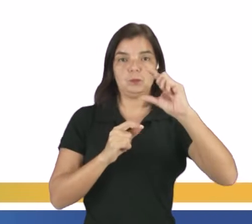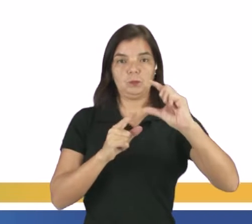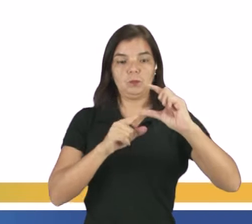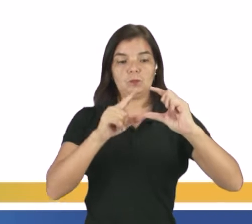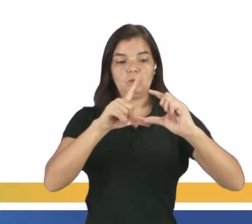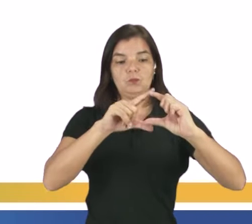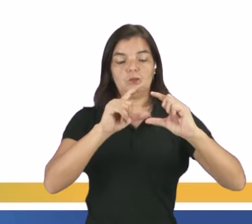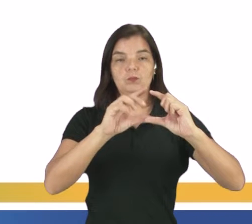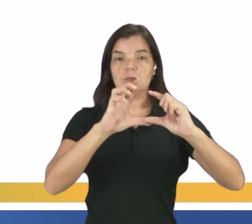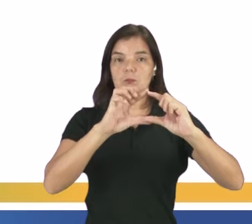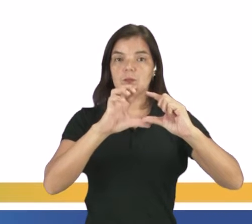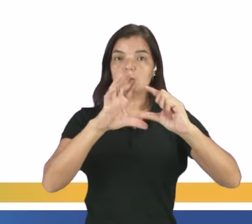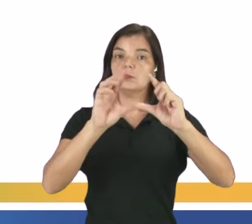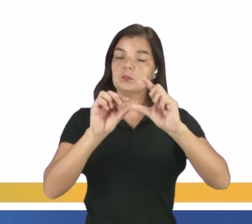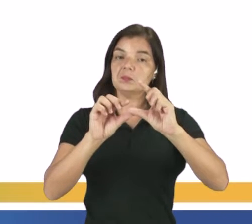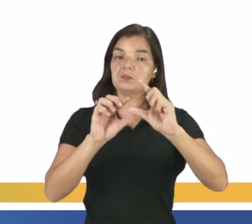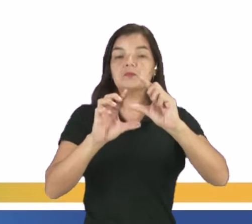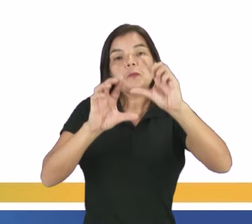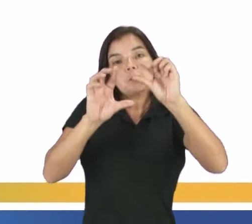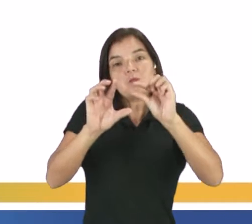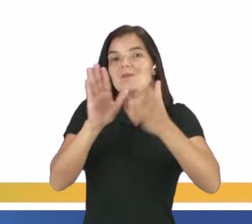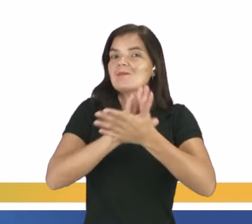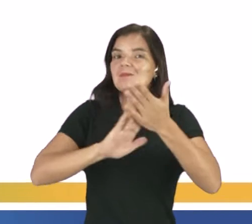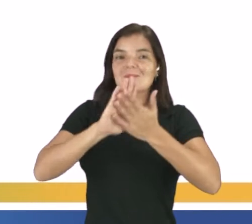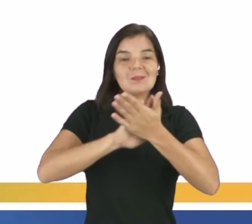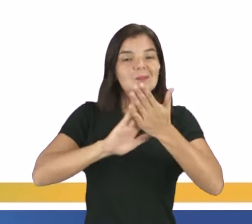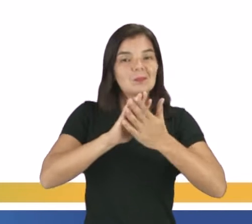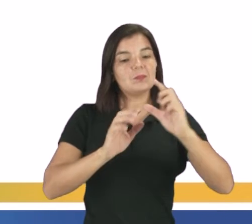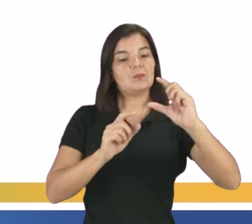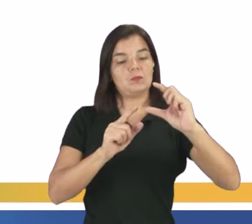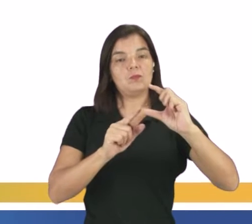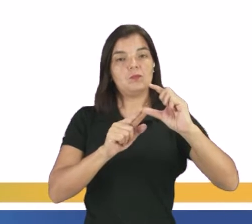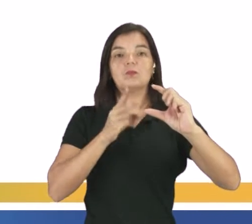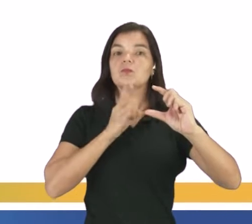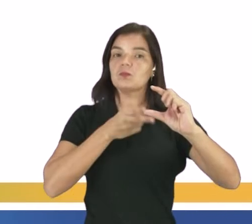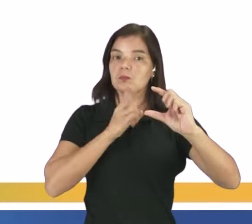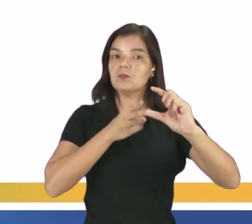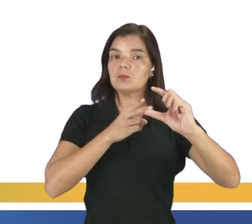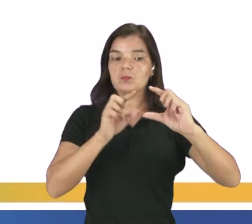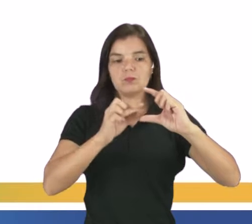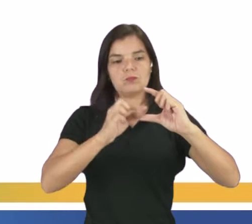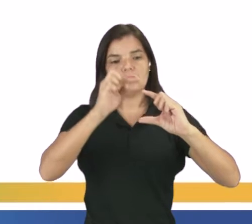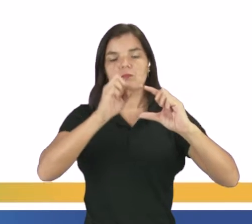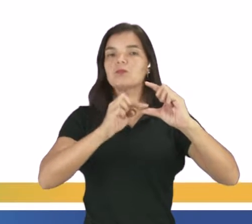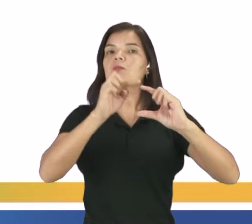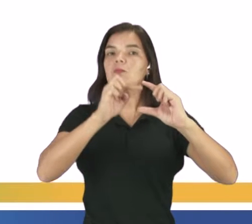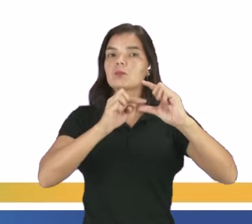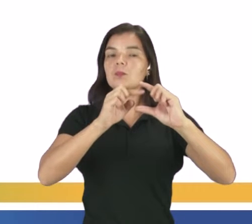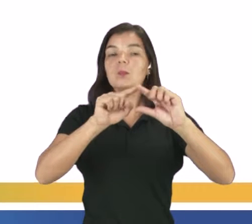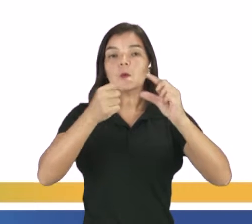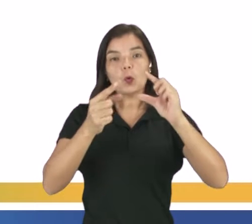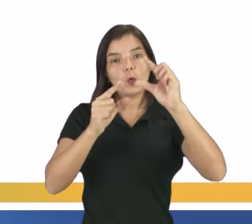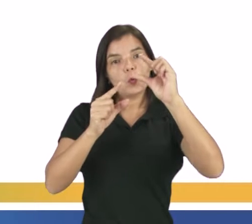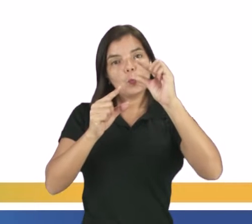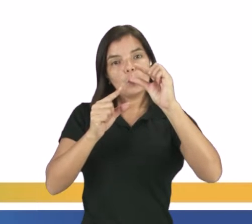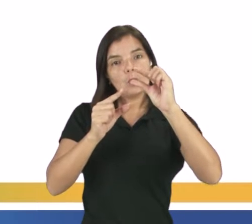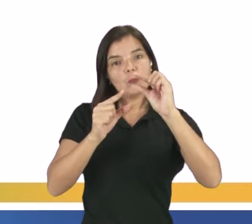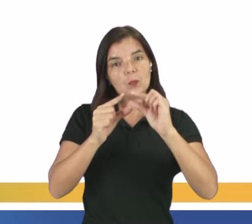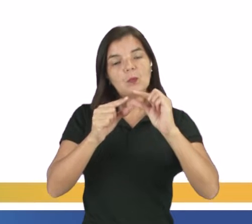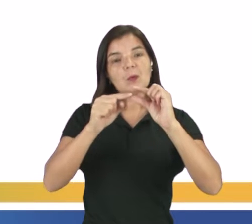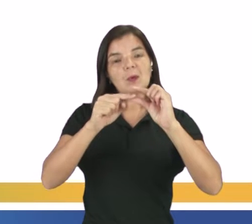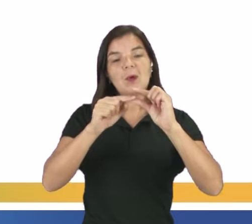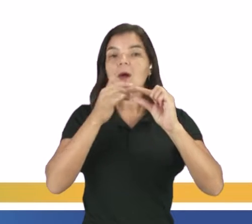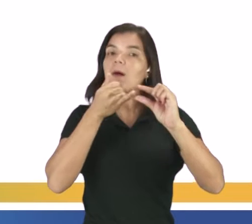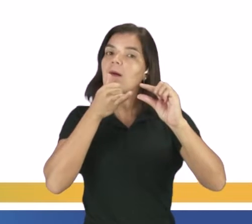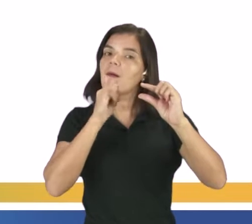uma pessoa, ela sem ser comprimida, sem ser esticada, ela tem um comprimento, Quando comprimimos a mola, ela